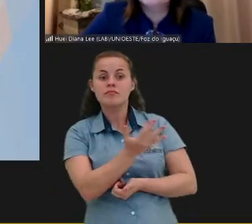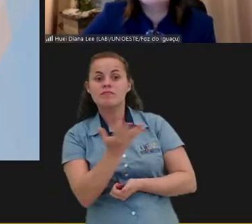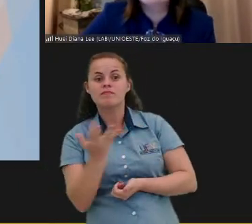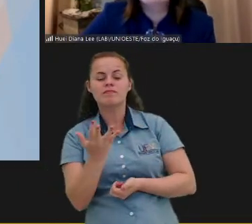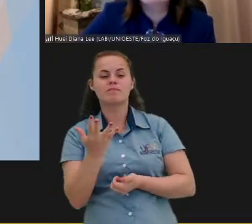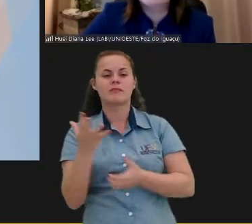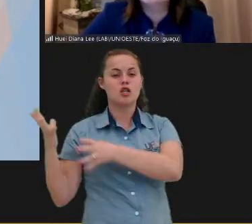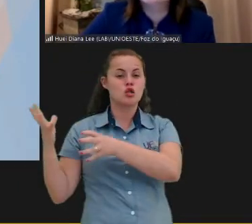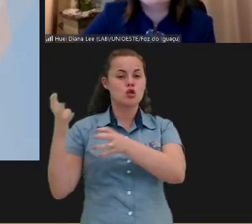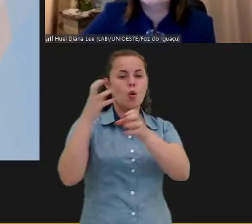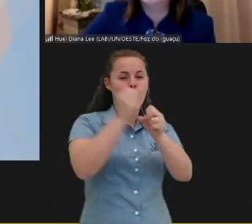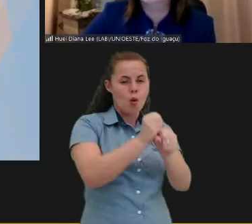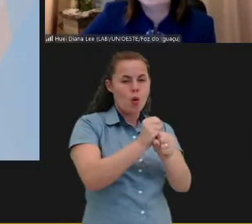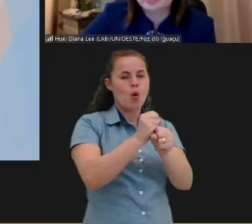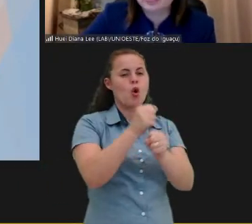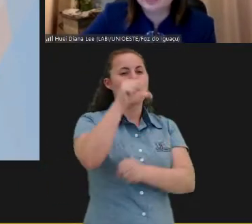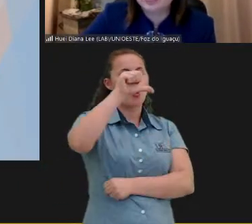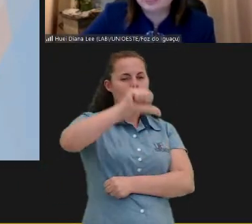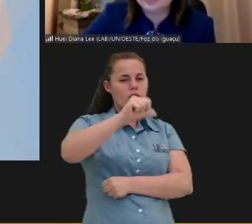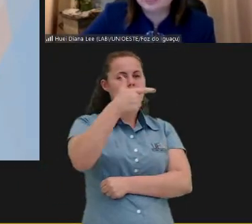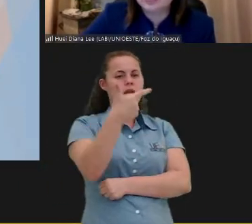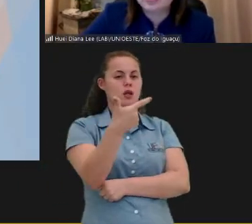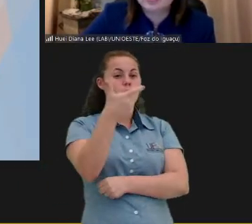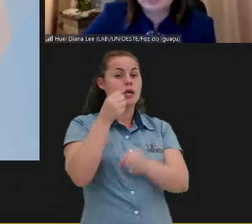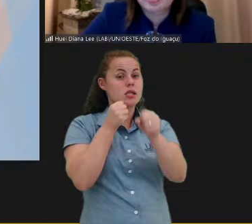somou um total de 92 anos.